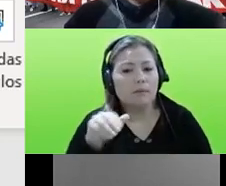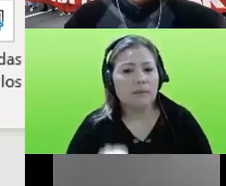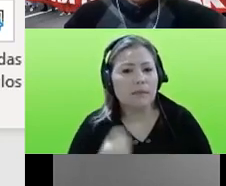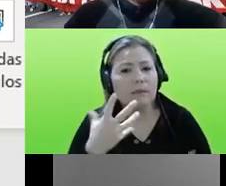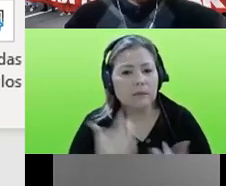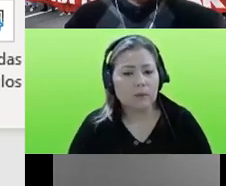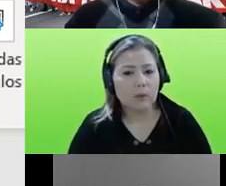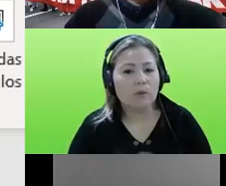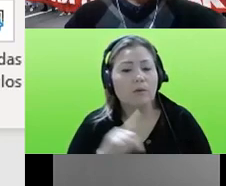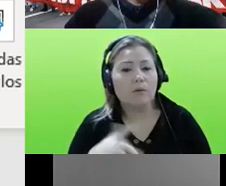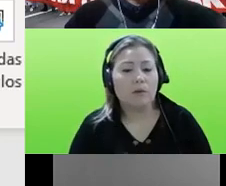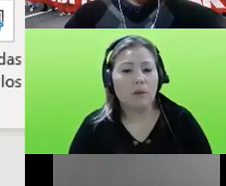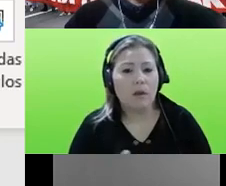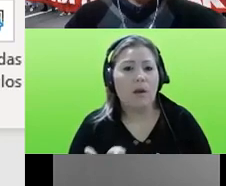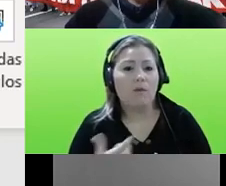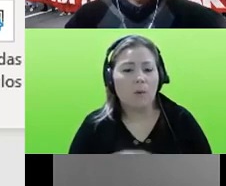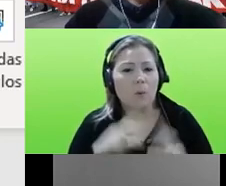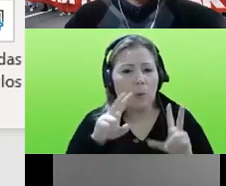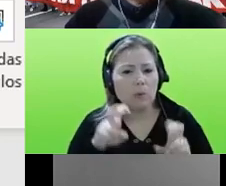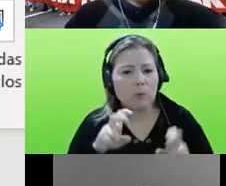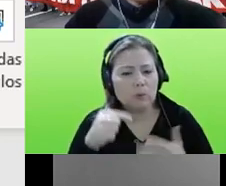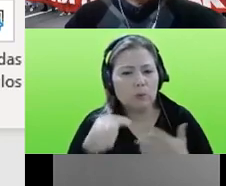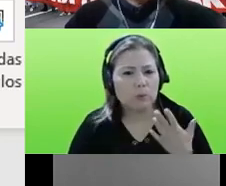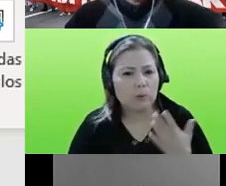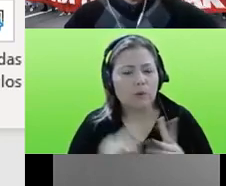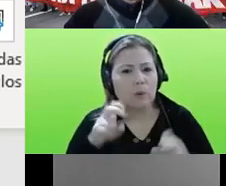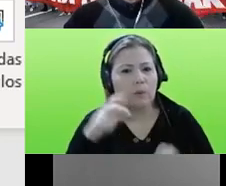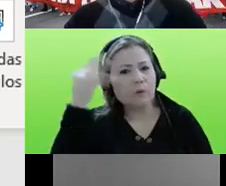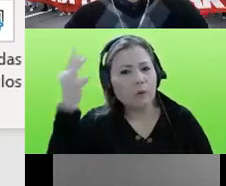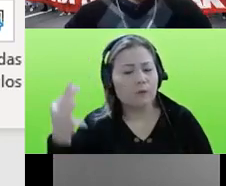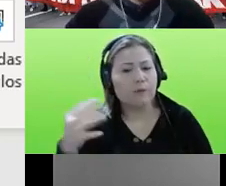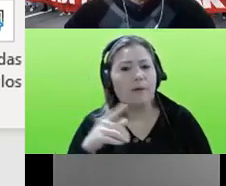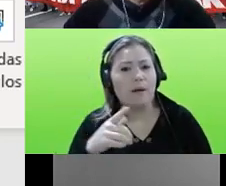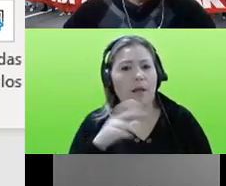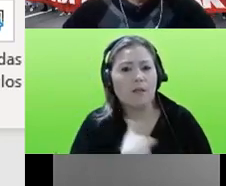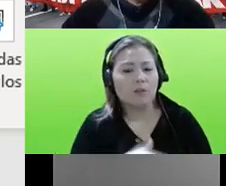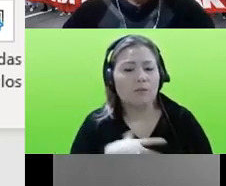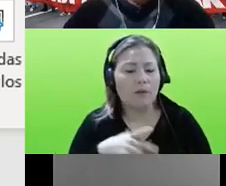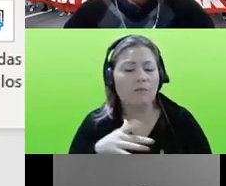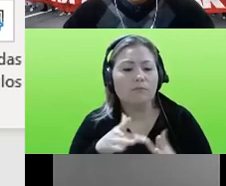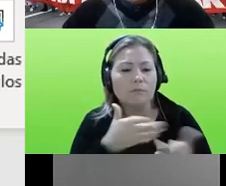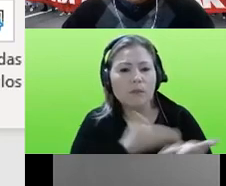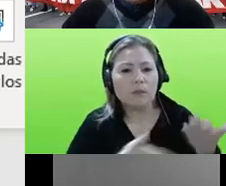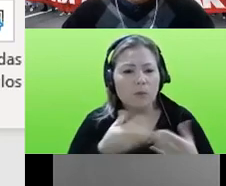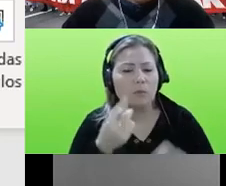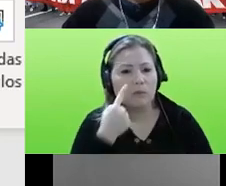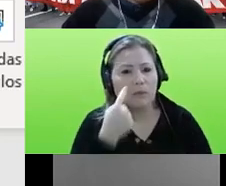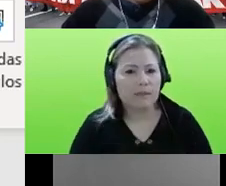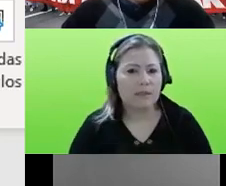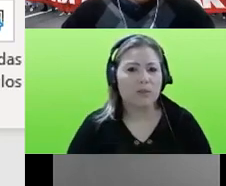ele retoma essas questões com relação à filosofia da religião, ele tem uma interlocução muito interessante